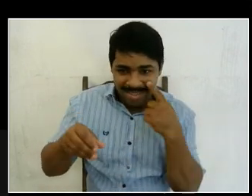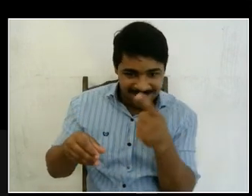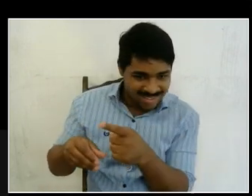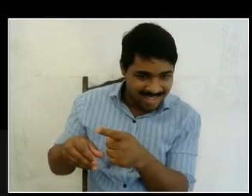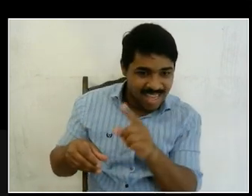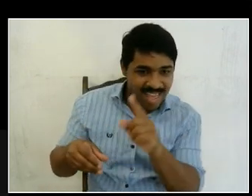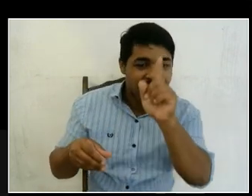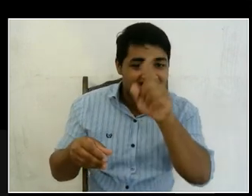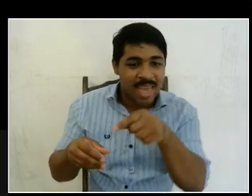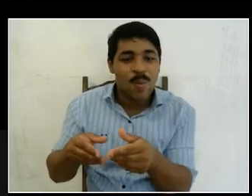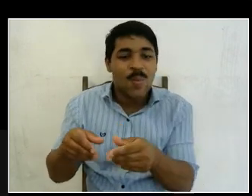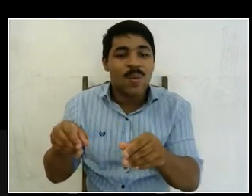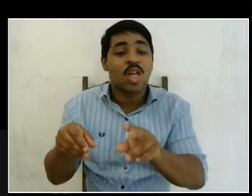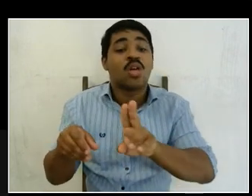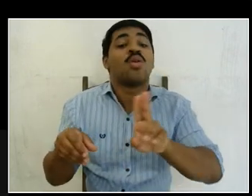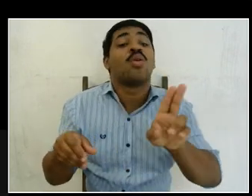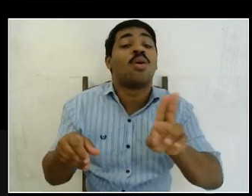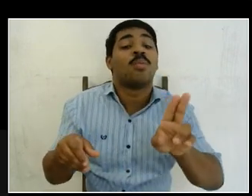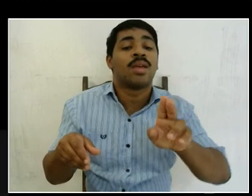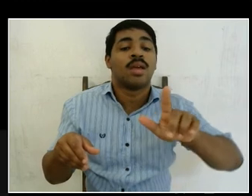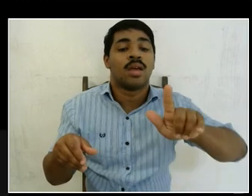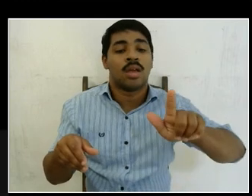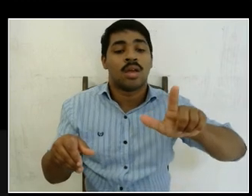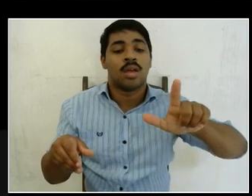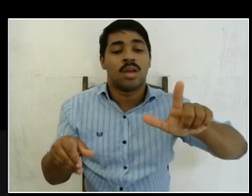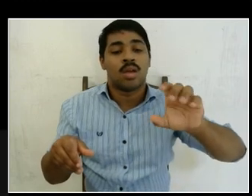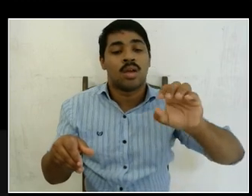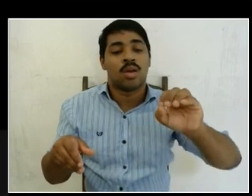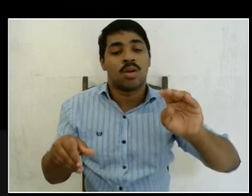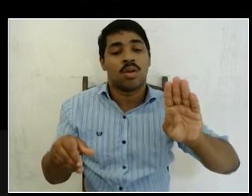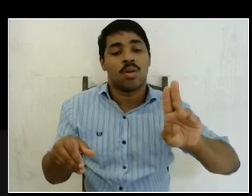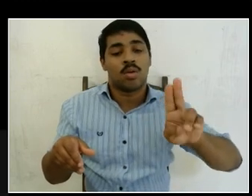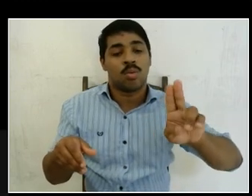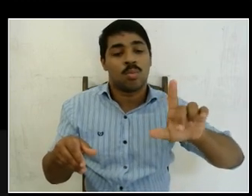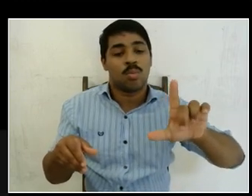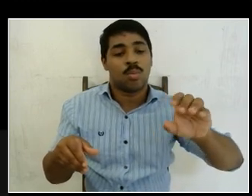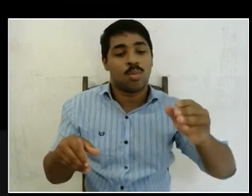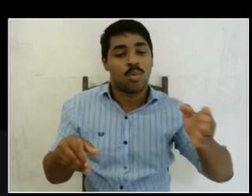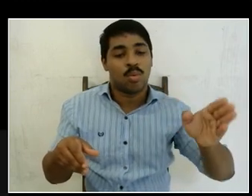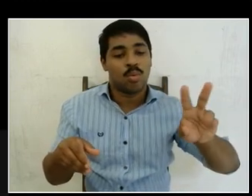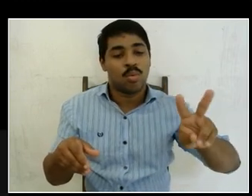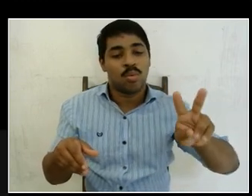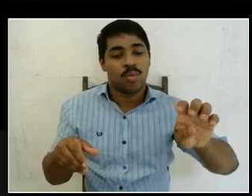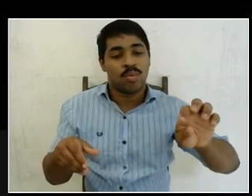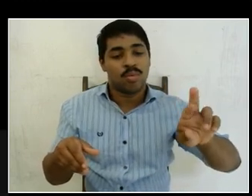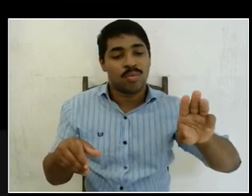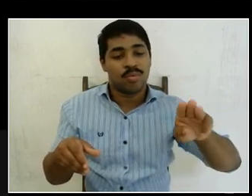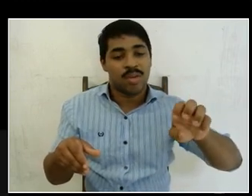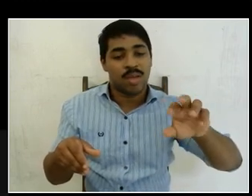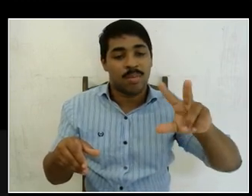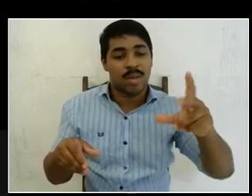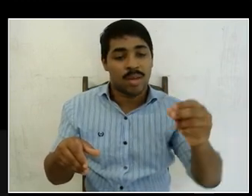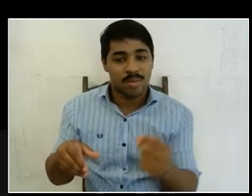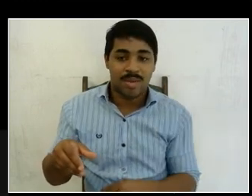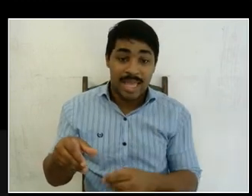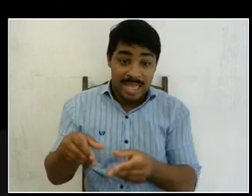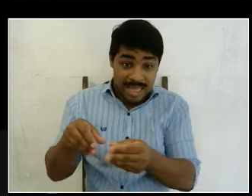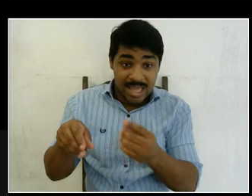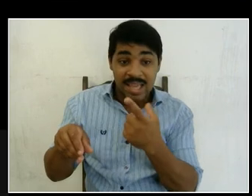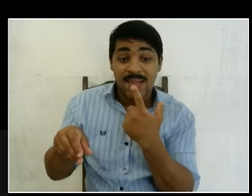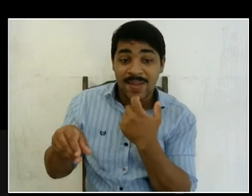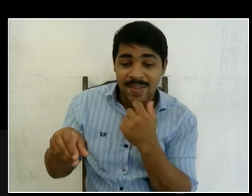sanguíneo, ele é encontrado no sangue, e ele é formado por células como os glóbulos vermelhos, os glóbulos brancos, que não está mostrando